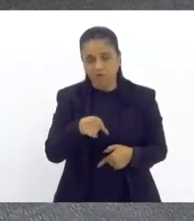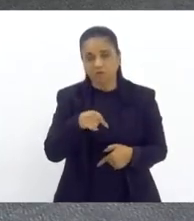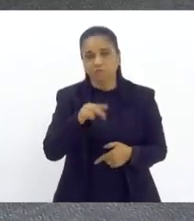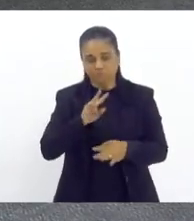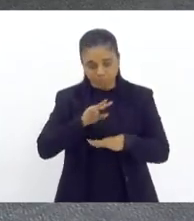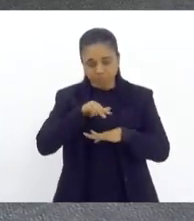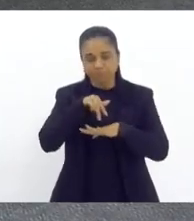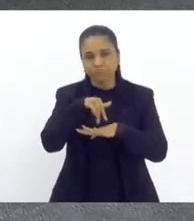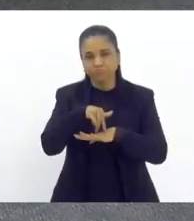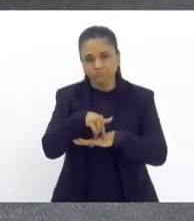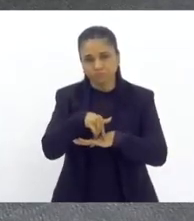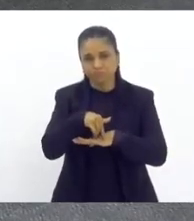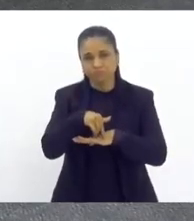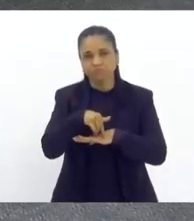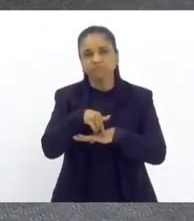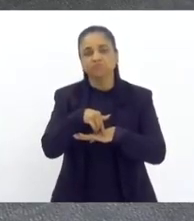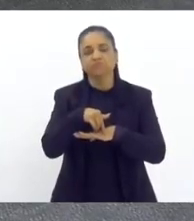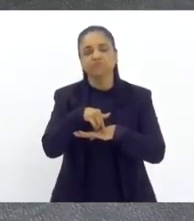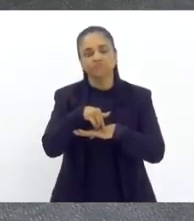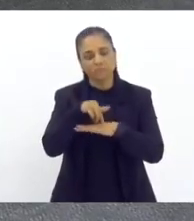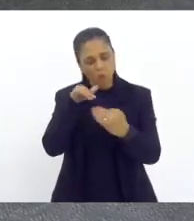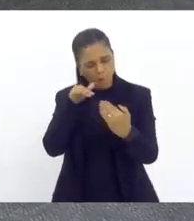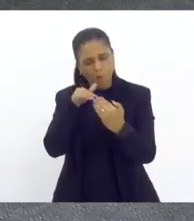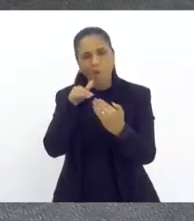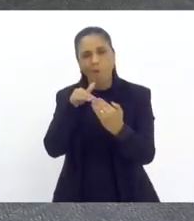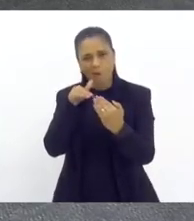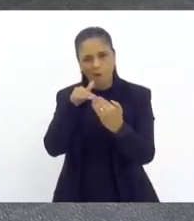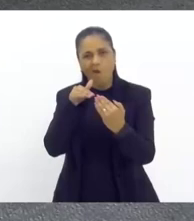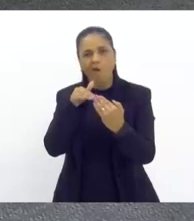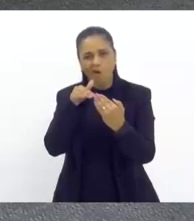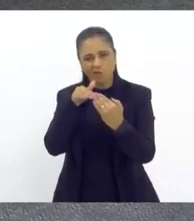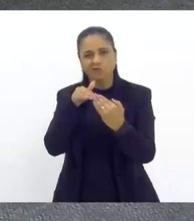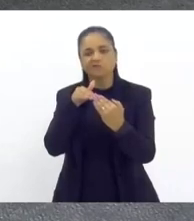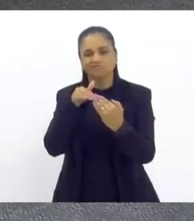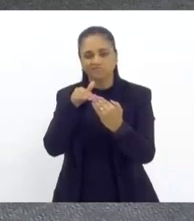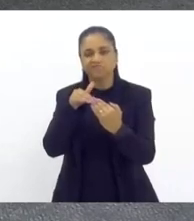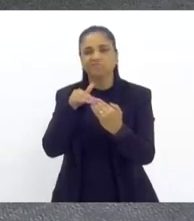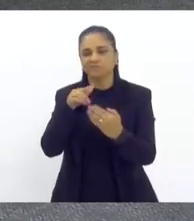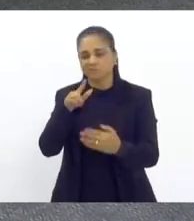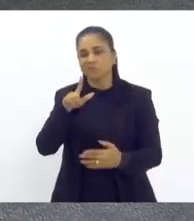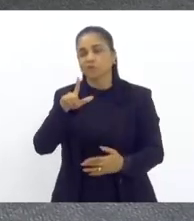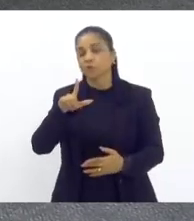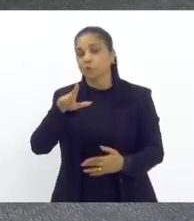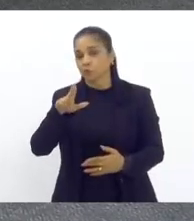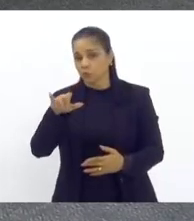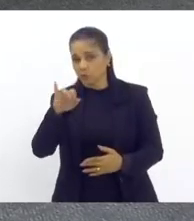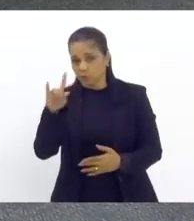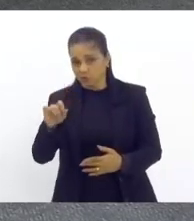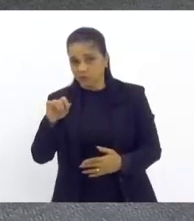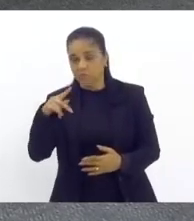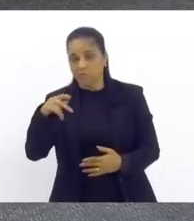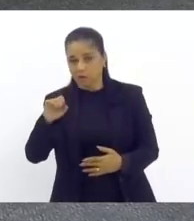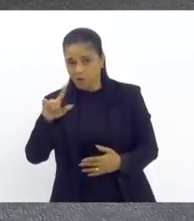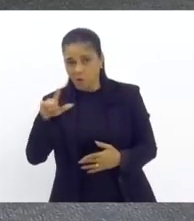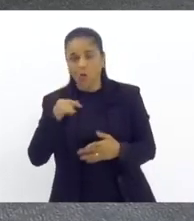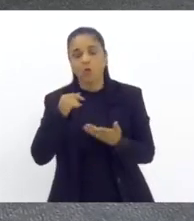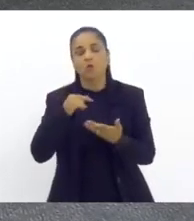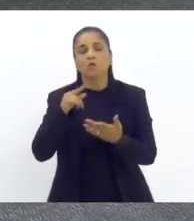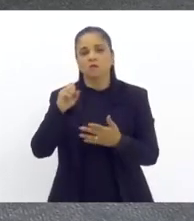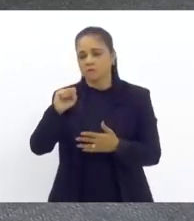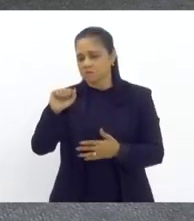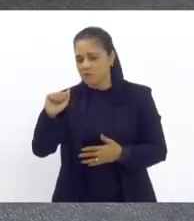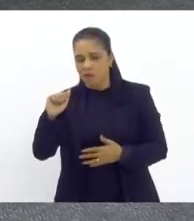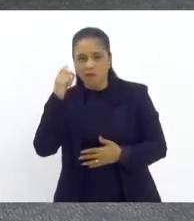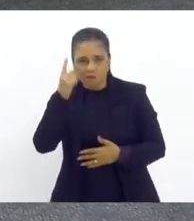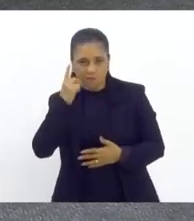posição ao lado de Vossa Excelência, para que a presidência passe a publicar, independente da proposição,